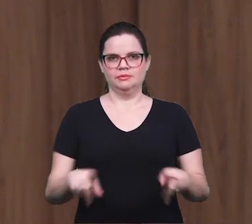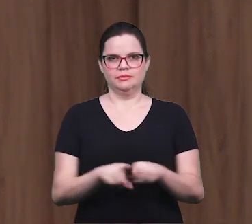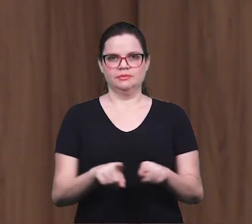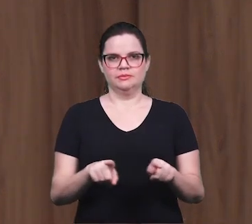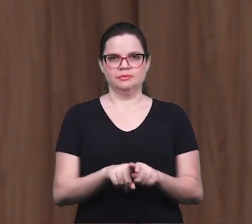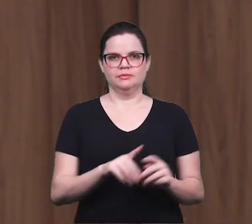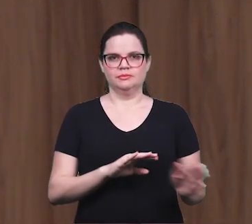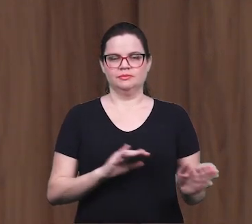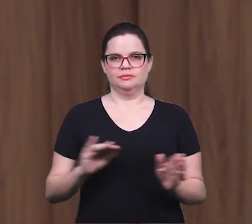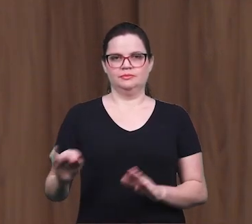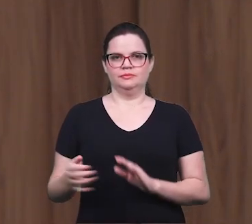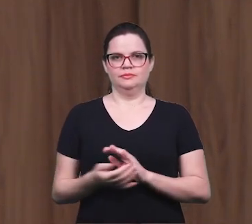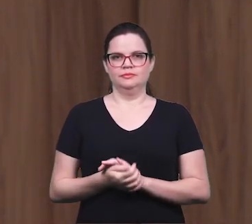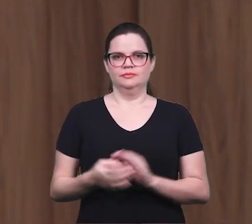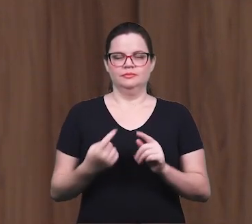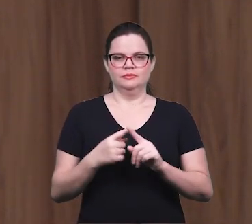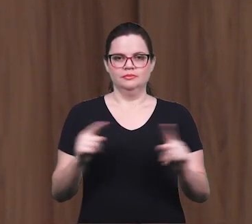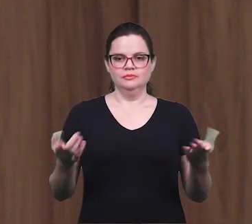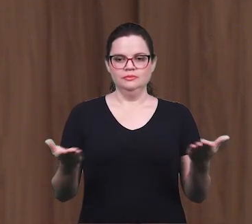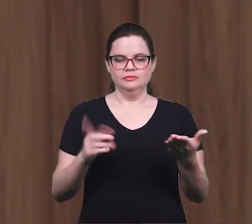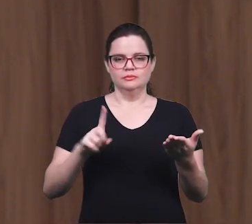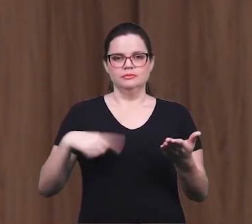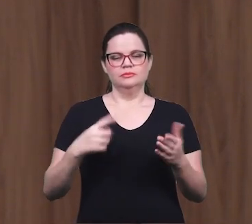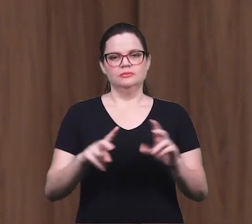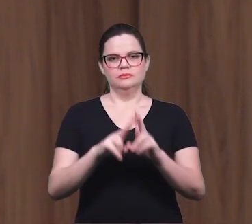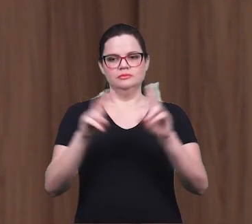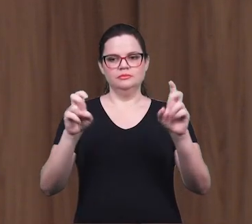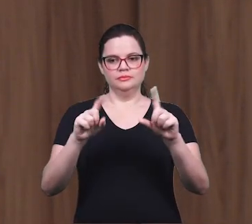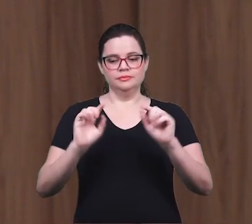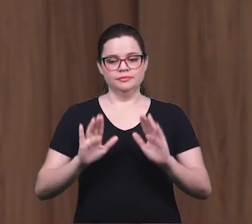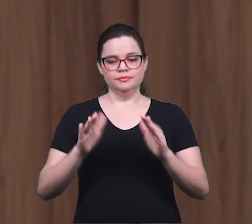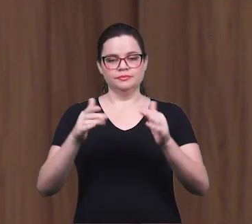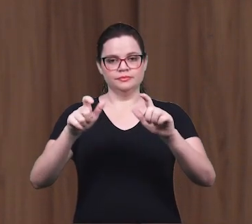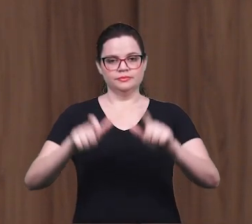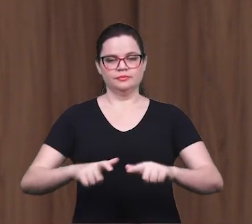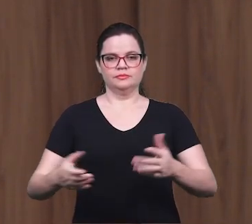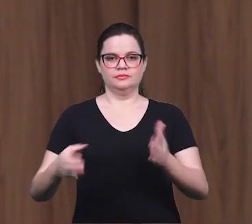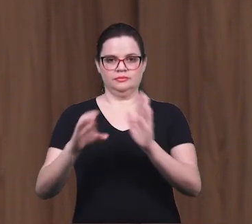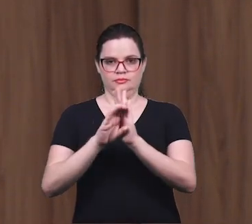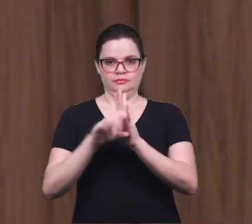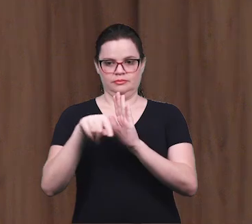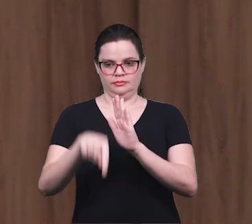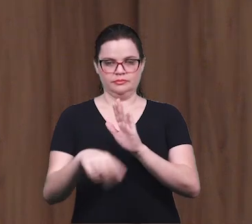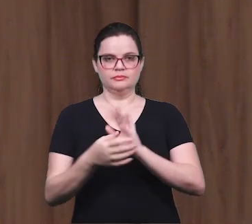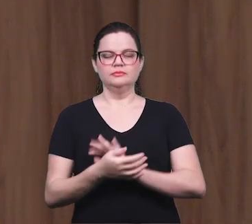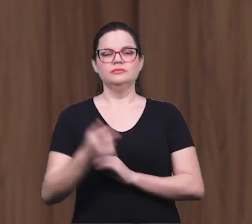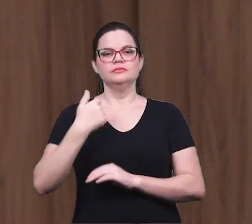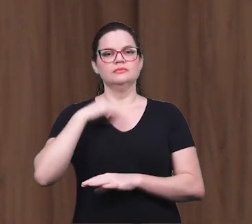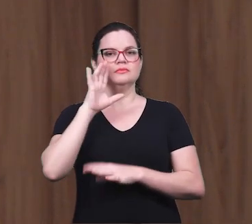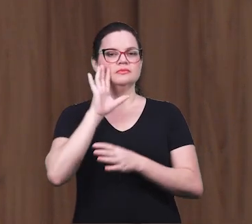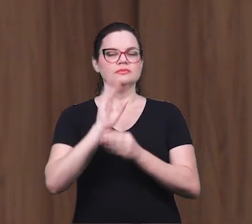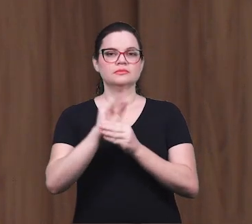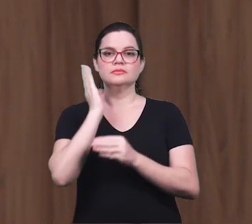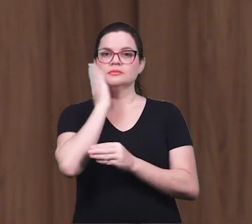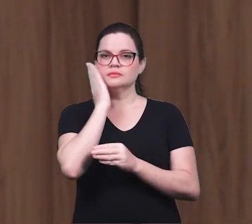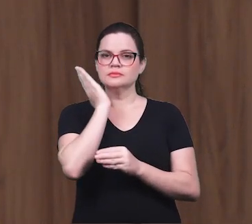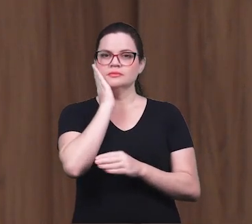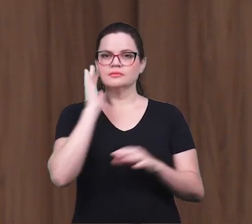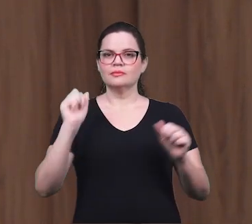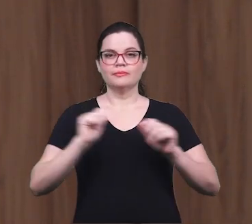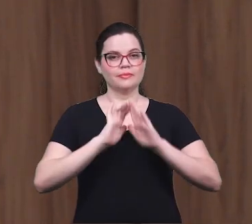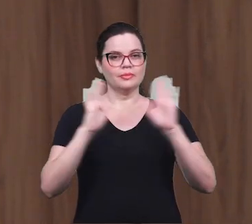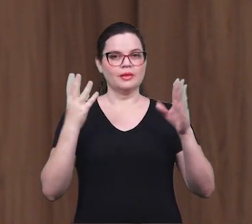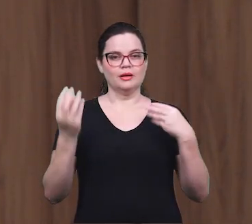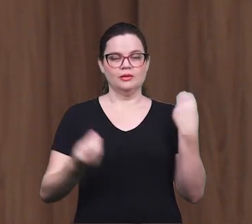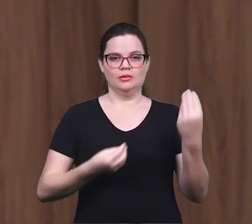Mas como o nosso assunto é a carta aos Colossenses, vamos entender um pouco de